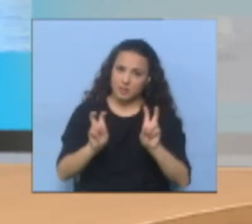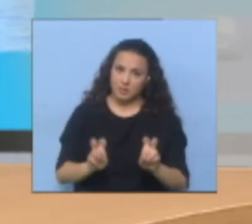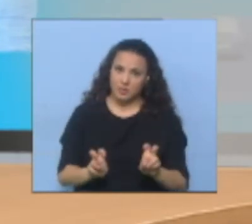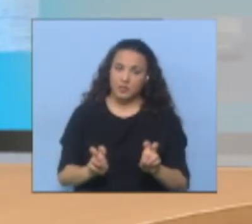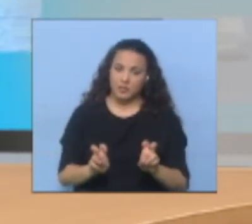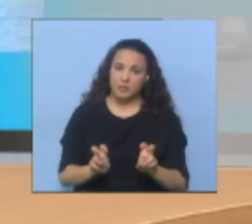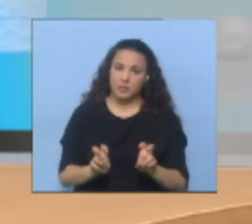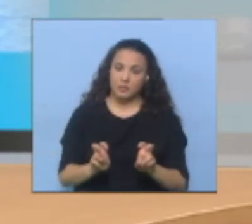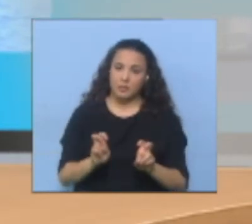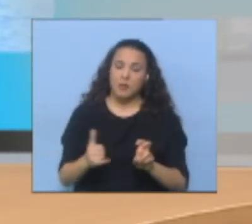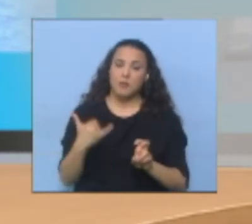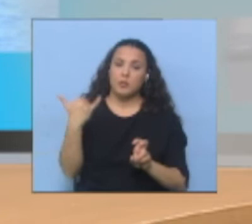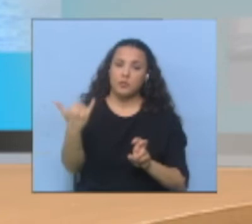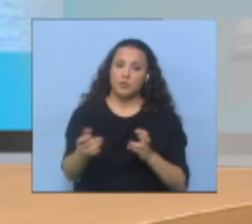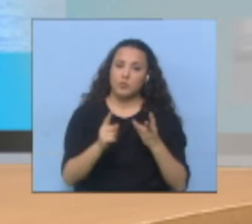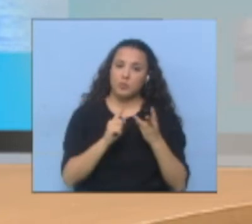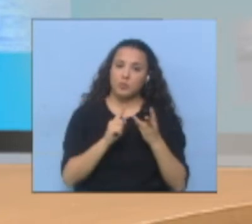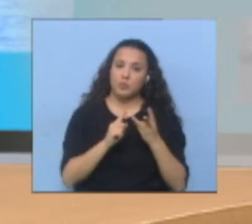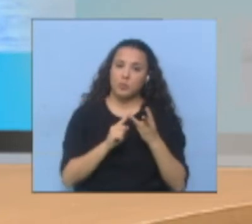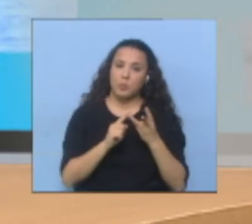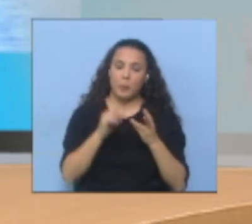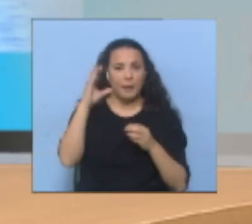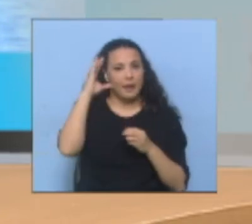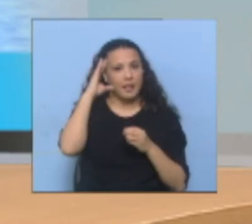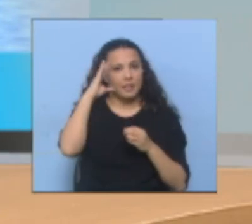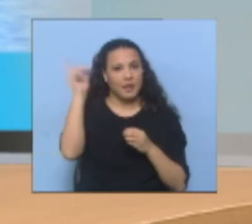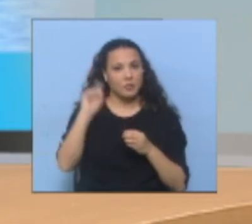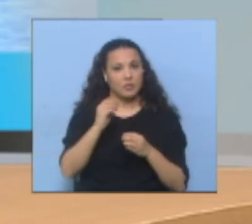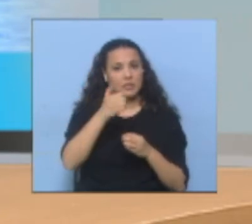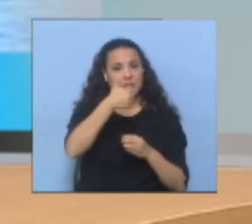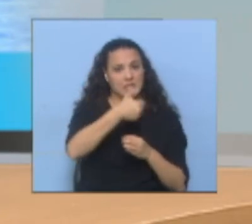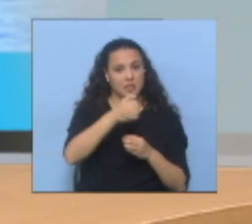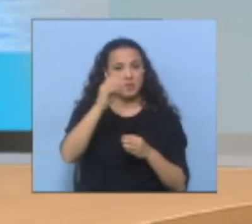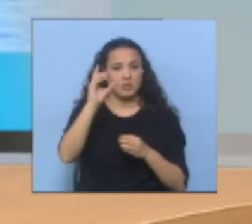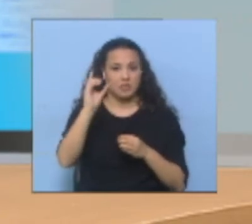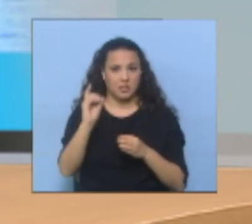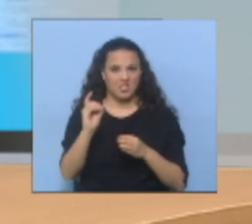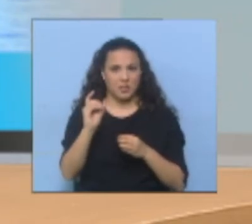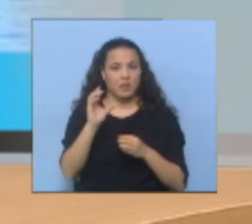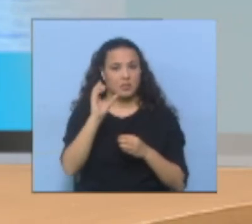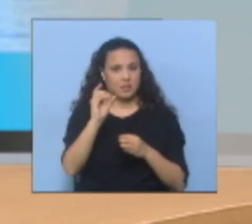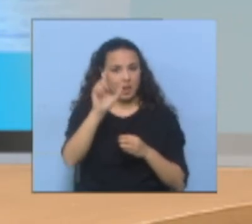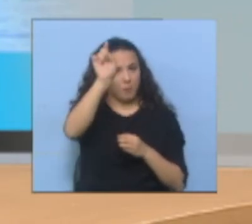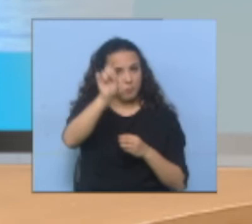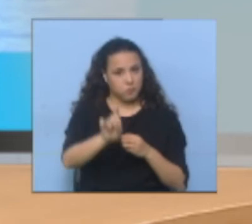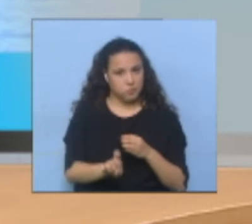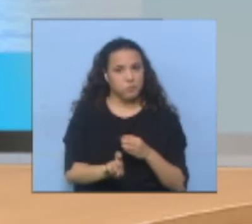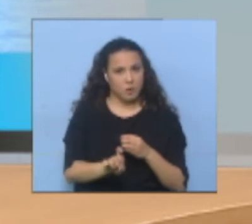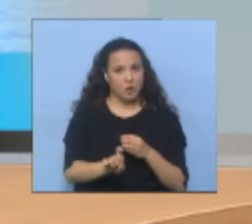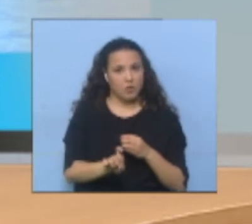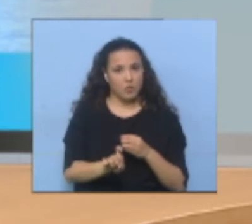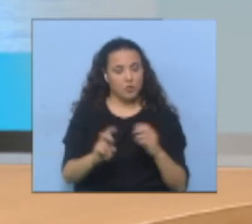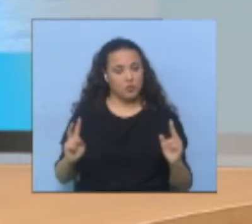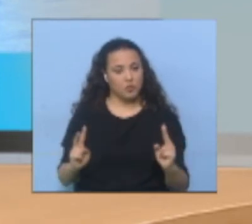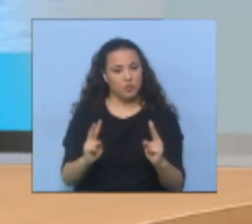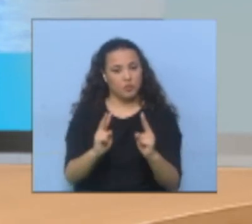e depois tem, da parte da tarde do dia 5 e o dia 6, durante o dia inteiro, os